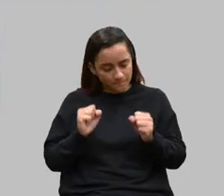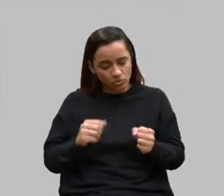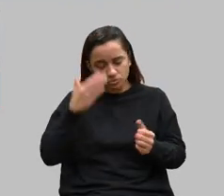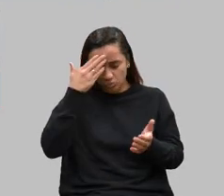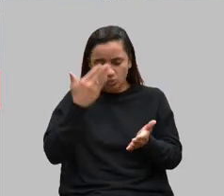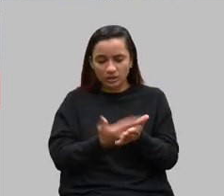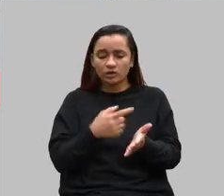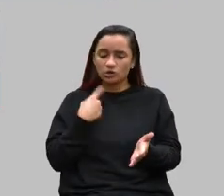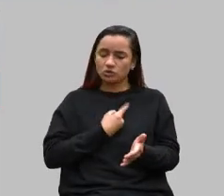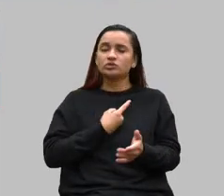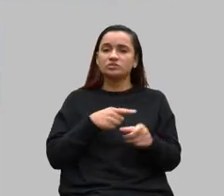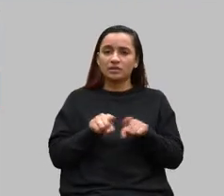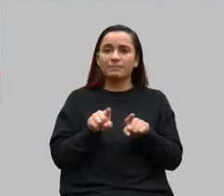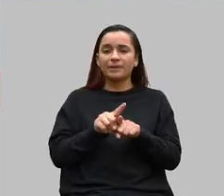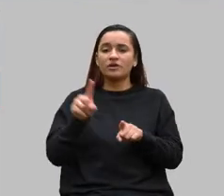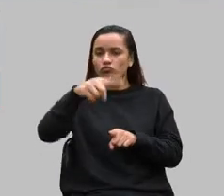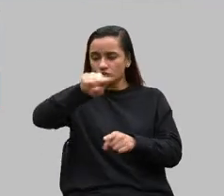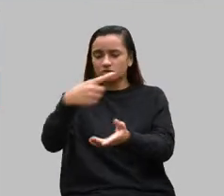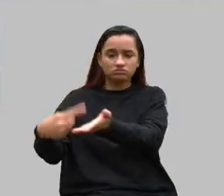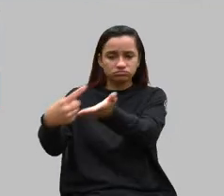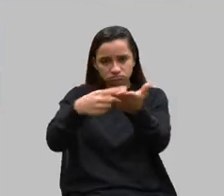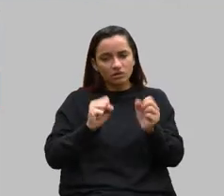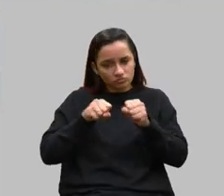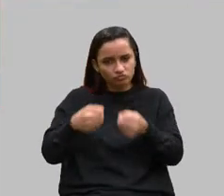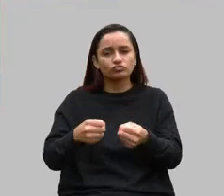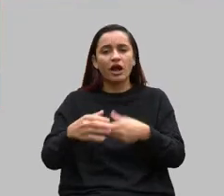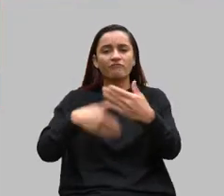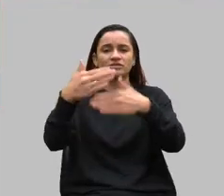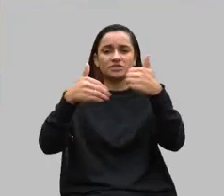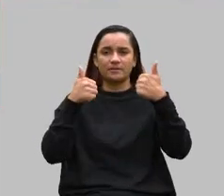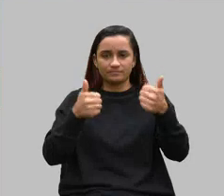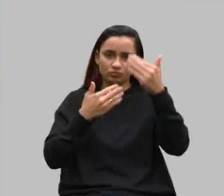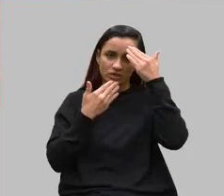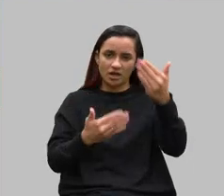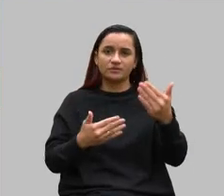conto com o apoio de todos vocês pra gente avançar nessa pauta muito obrigado viu